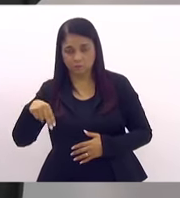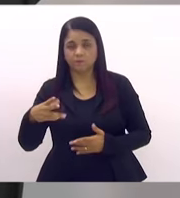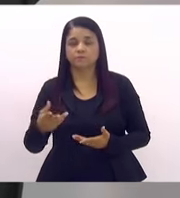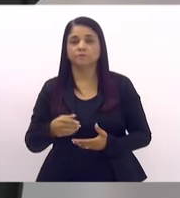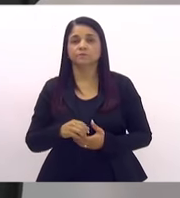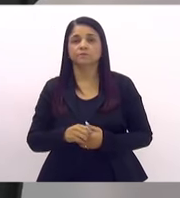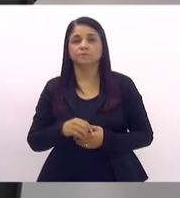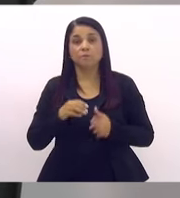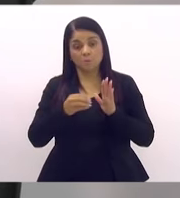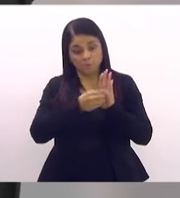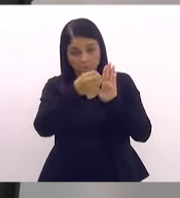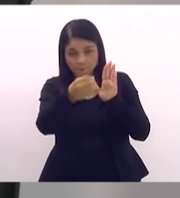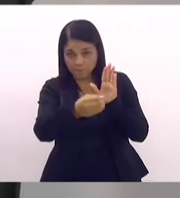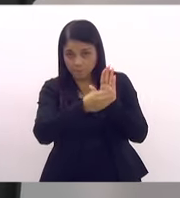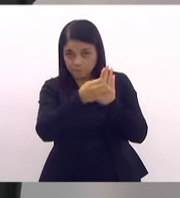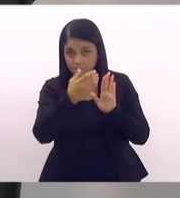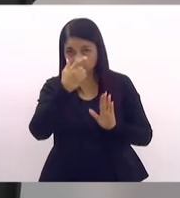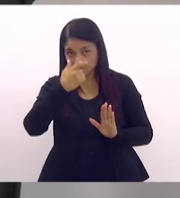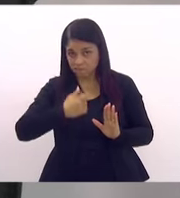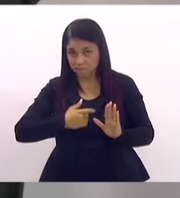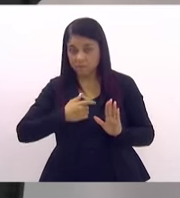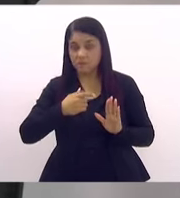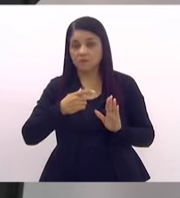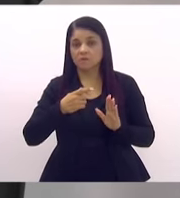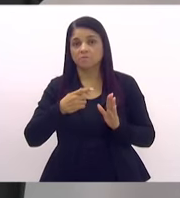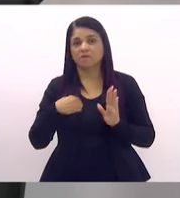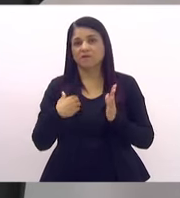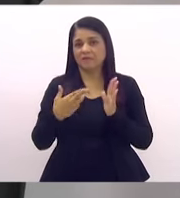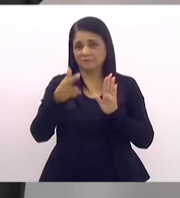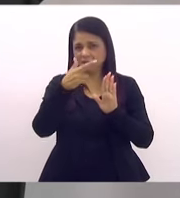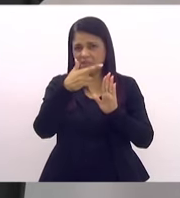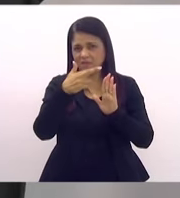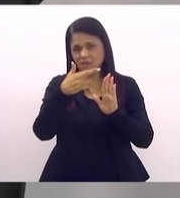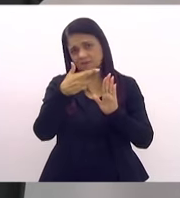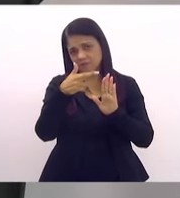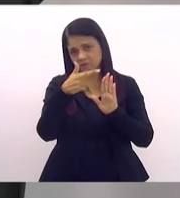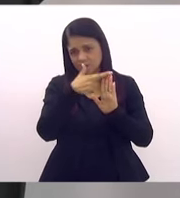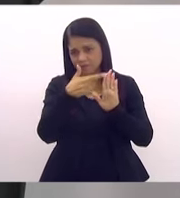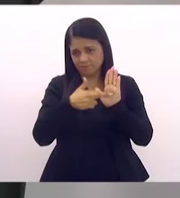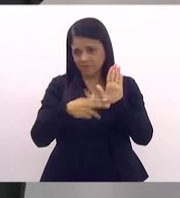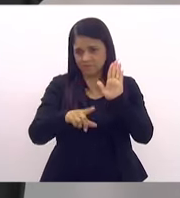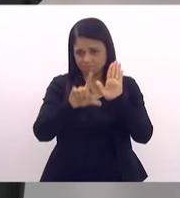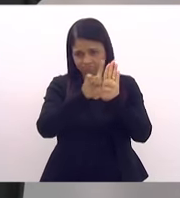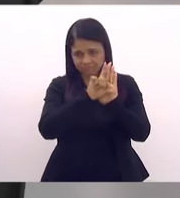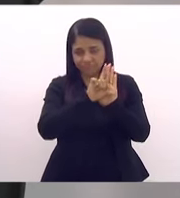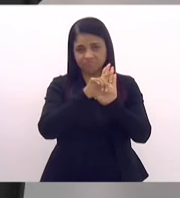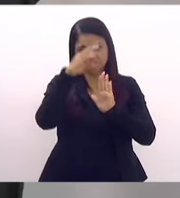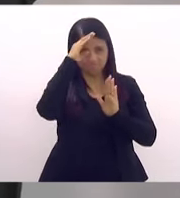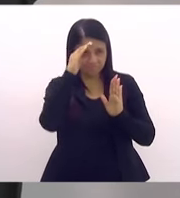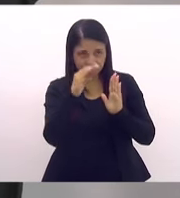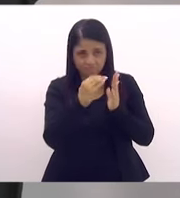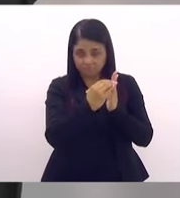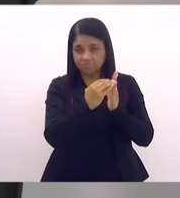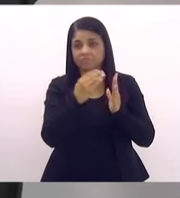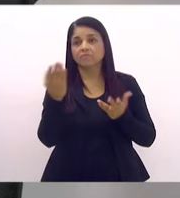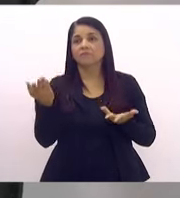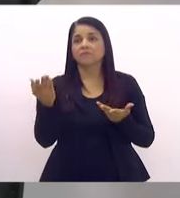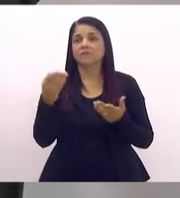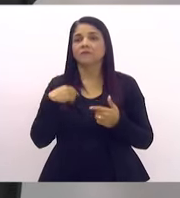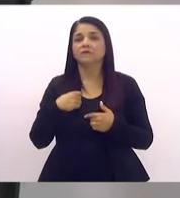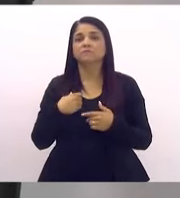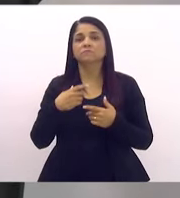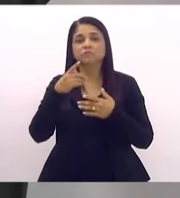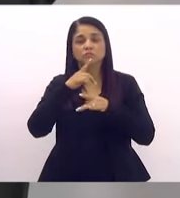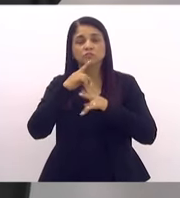O meu parecer é pela legalidade, e vou abrir a discussão para os colegas. Para discutir, deputado